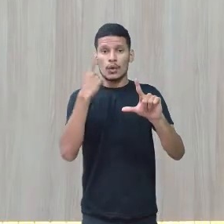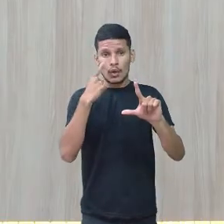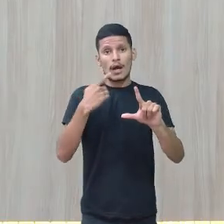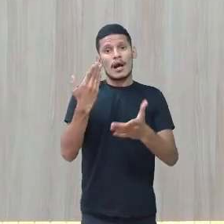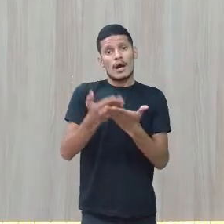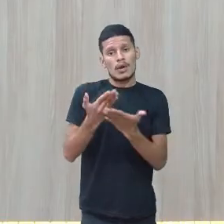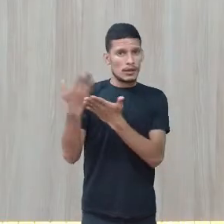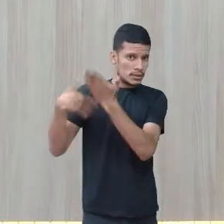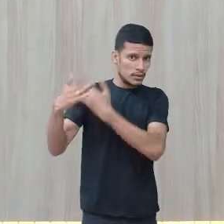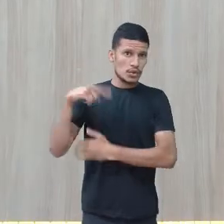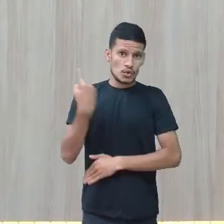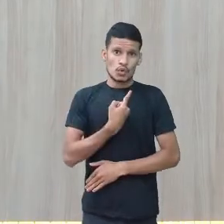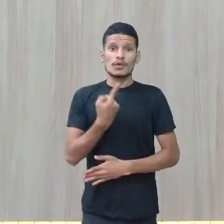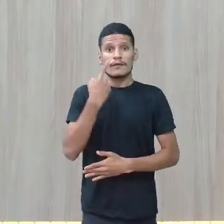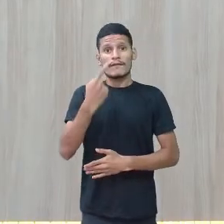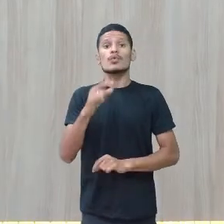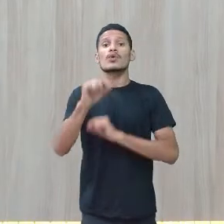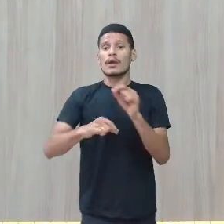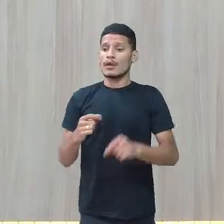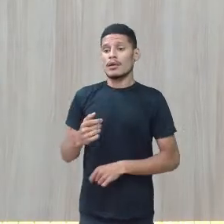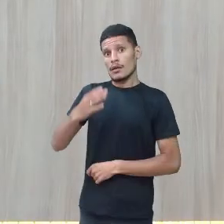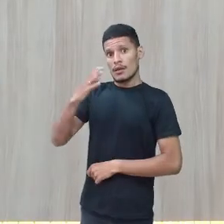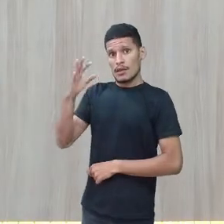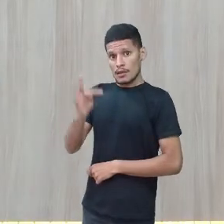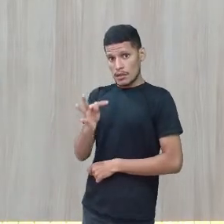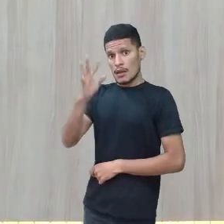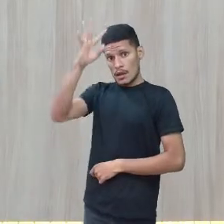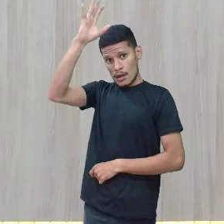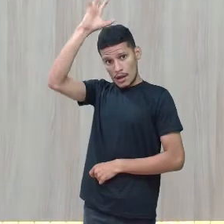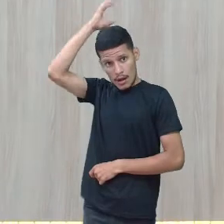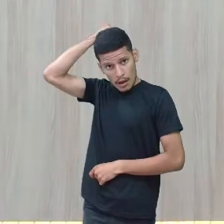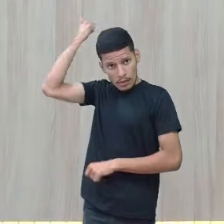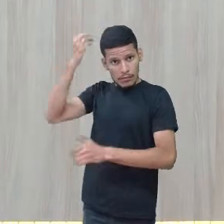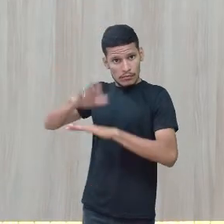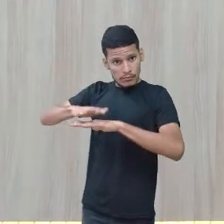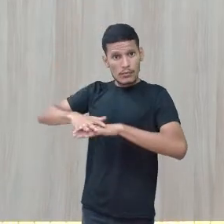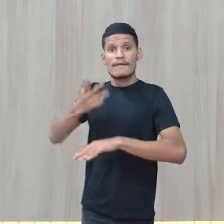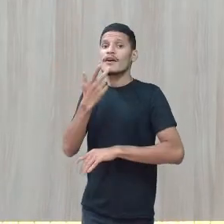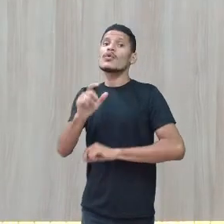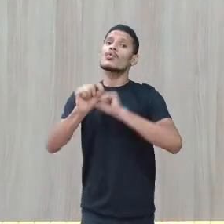a gente viu que Tiago trouxe pra gente uma palavra que eu sempre